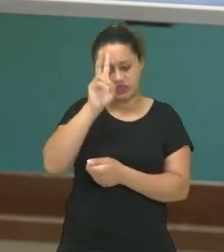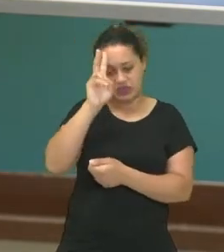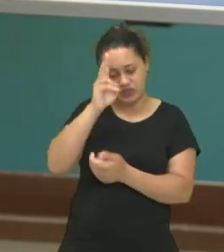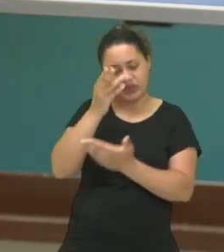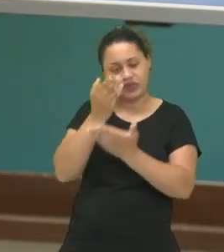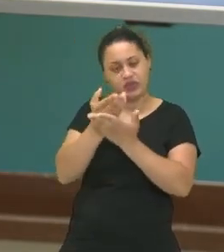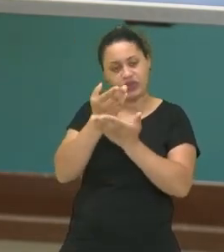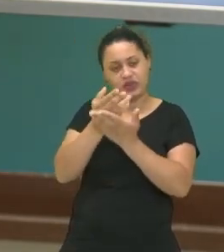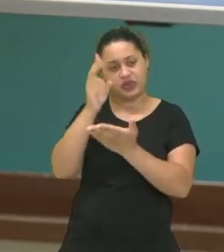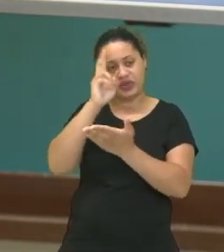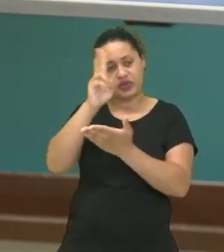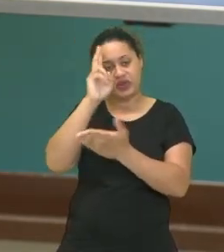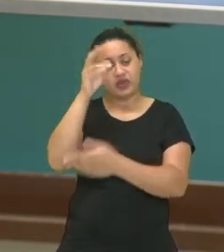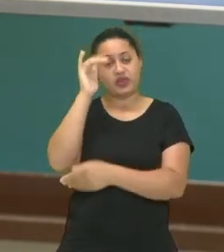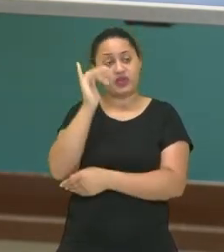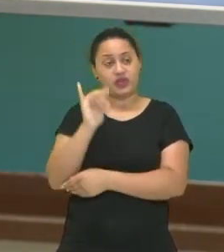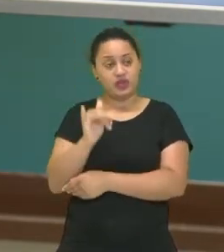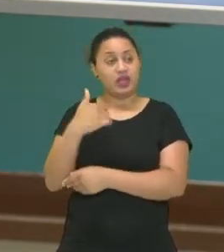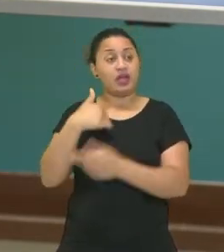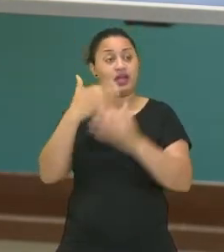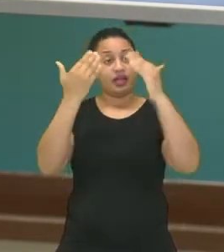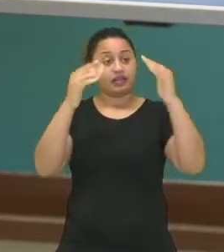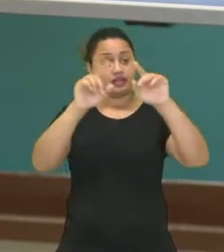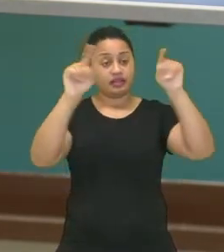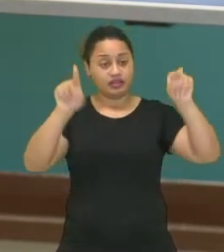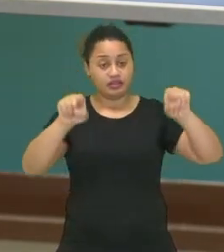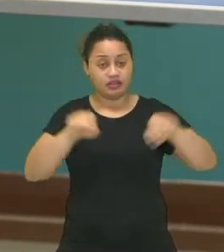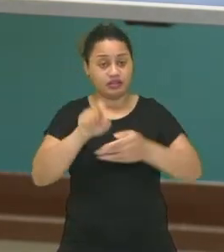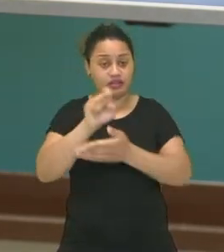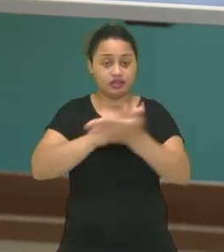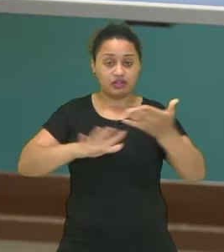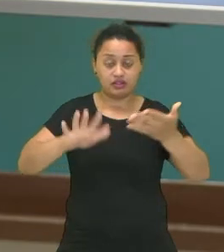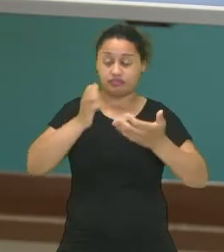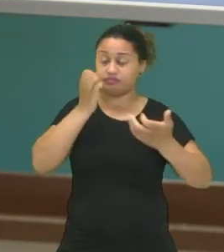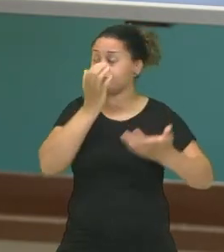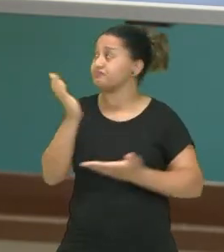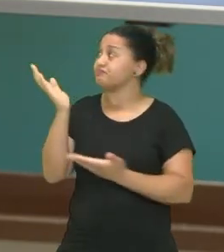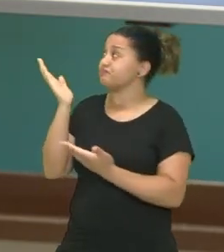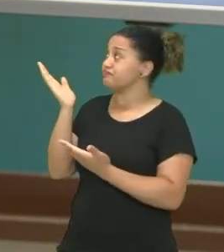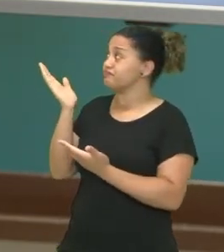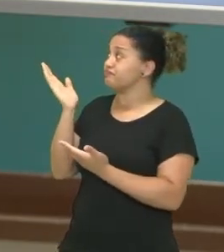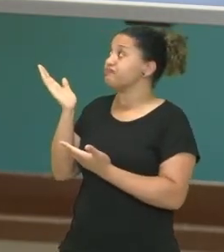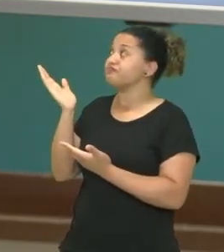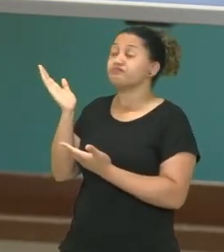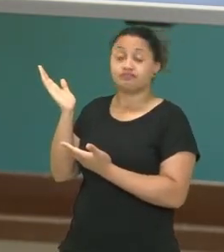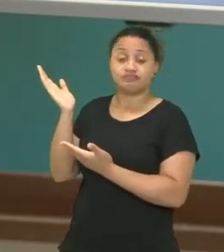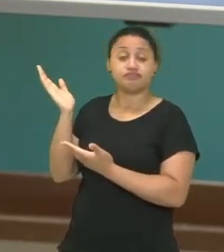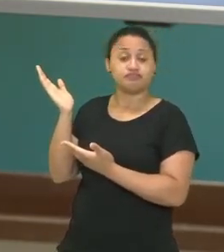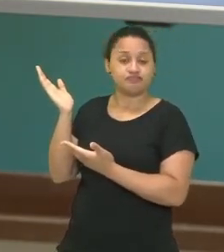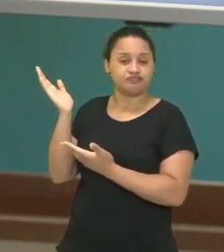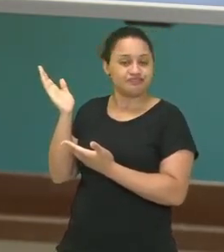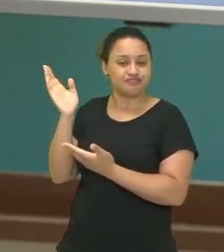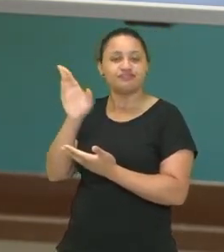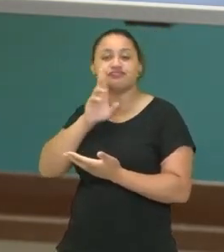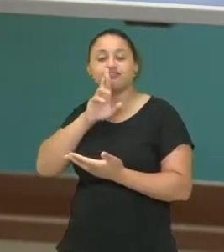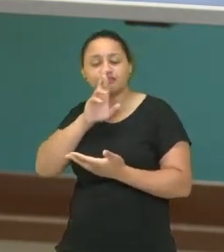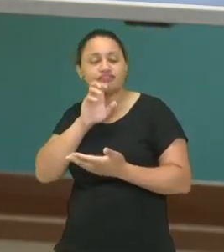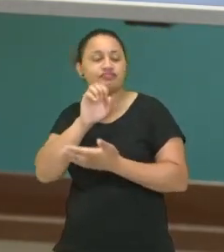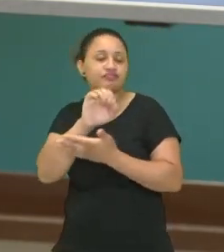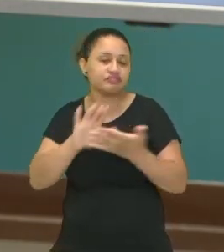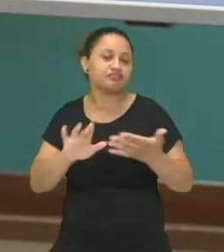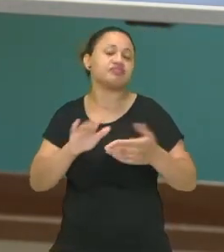de história, analise a figura aqui e responda. A professora vai dar um tempo